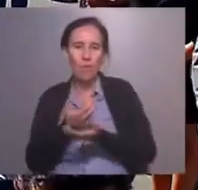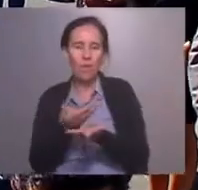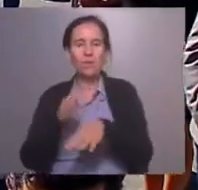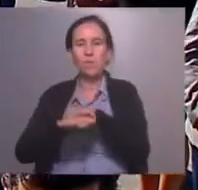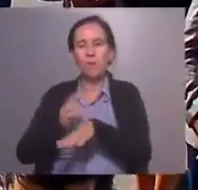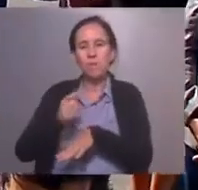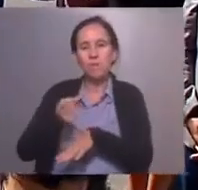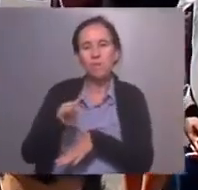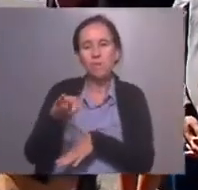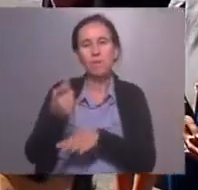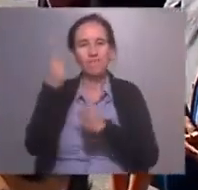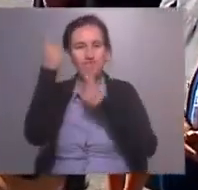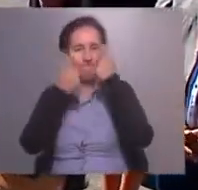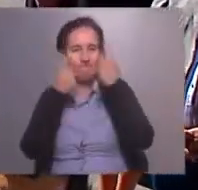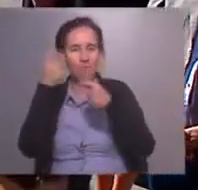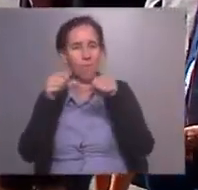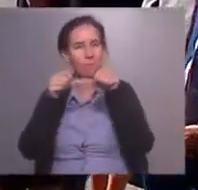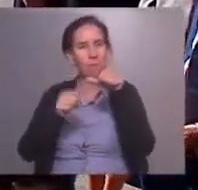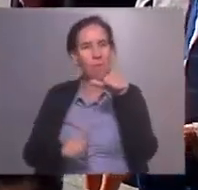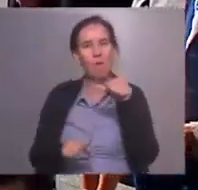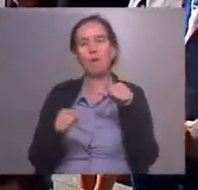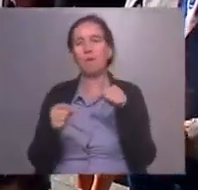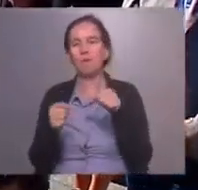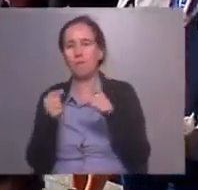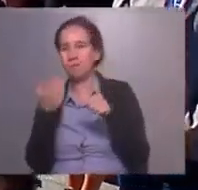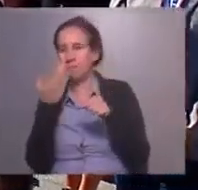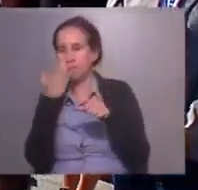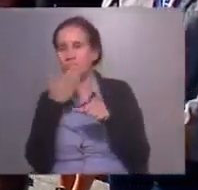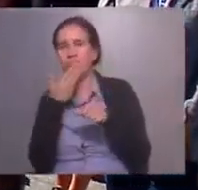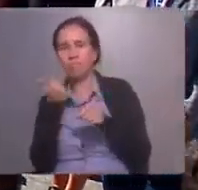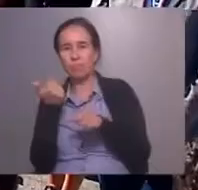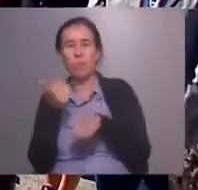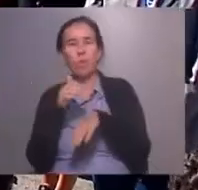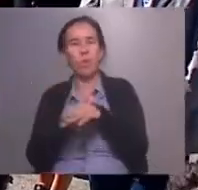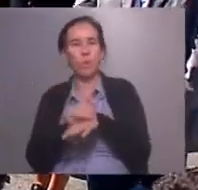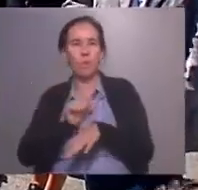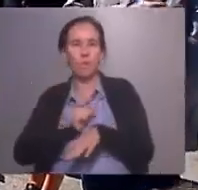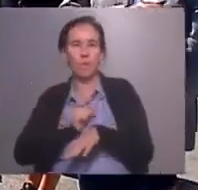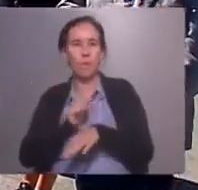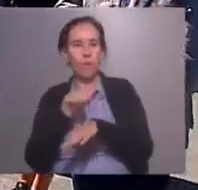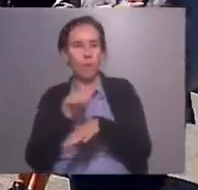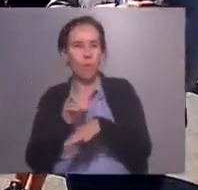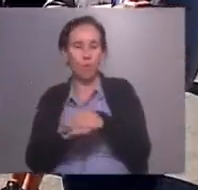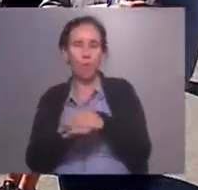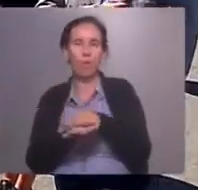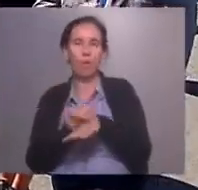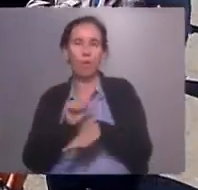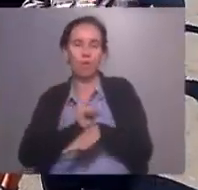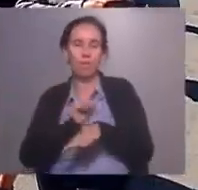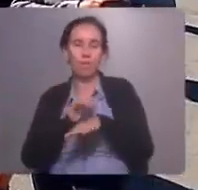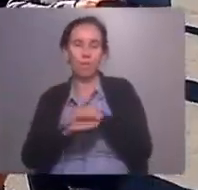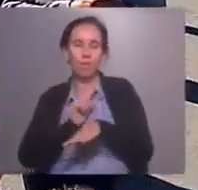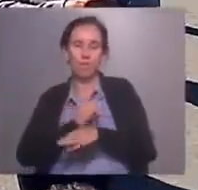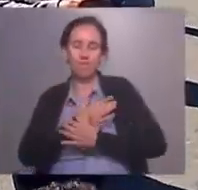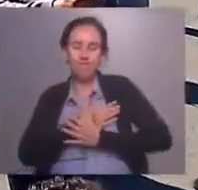muitas vezes por pensamentos, palavras, atos e omissões. Por minha culpa,